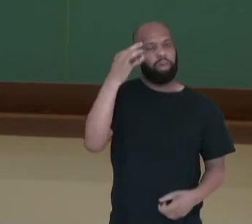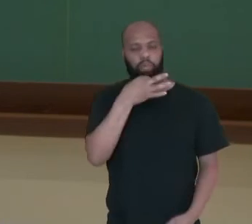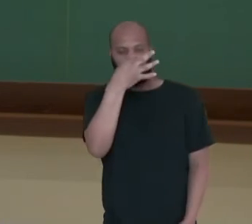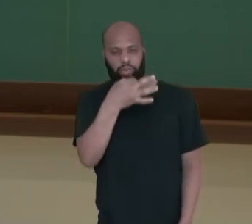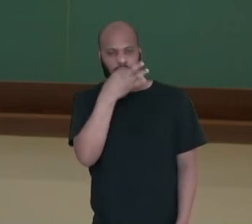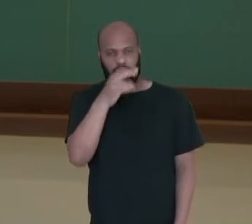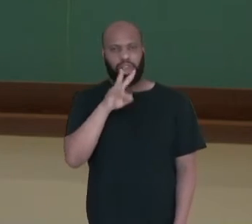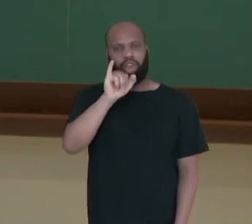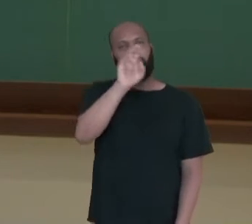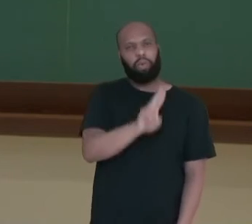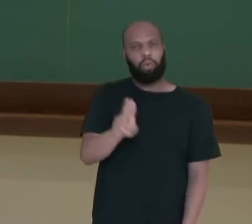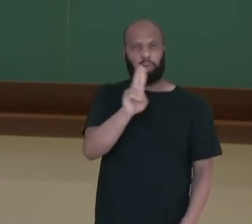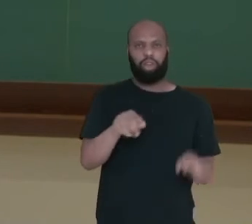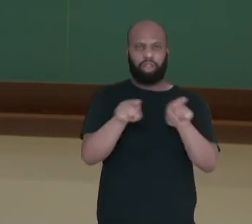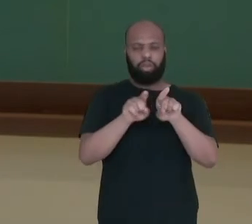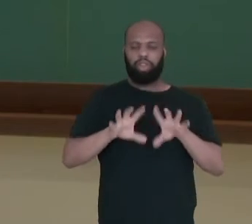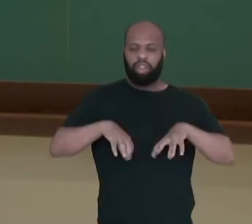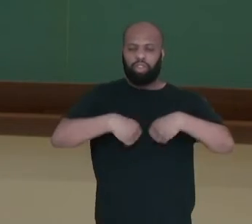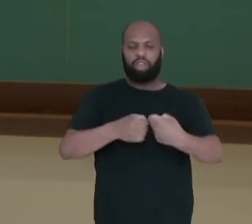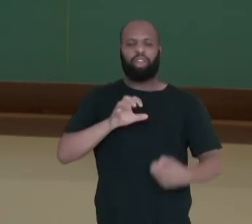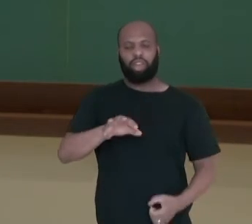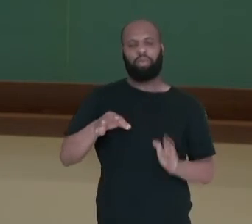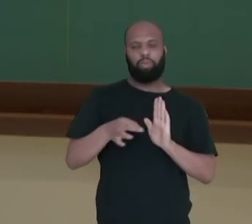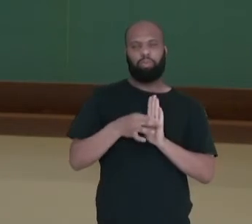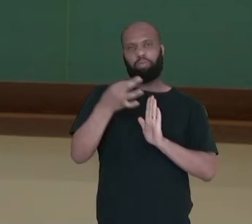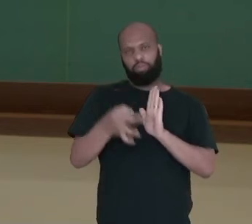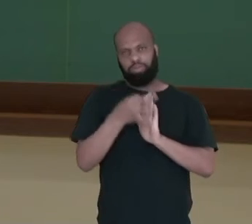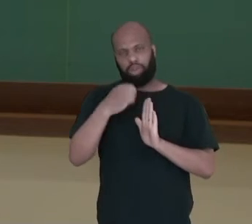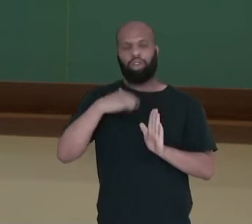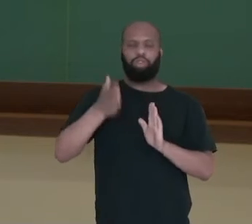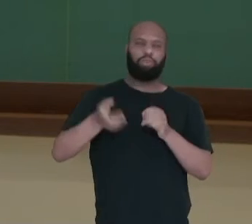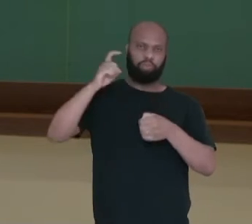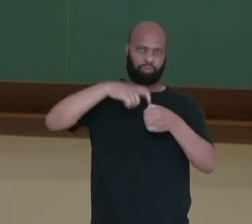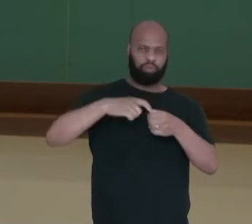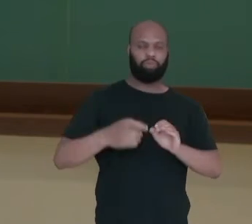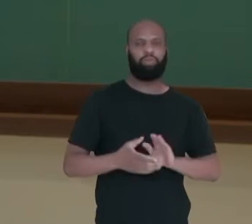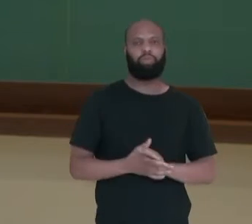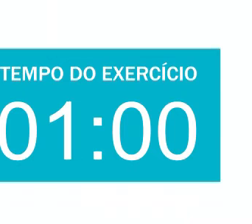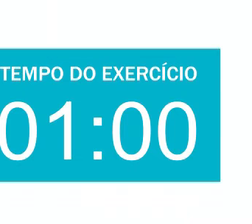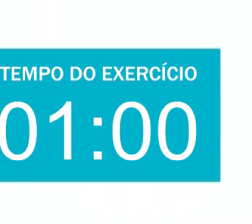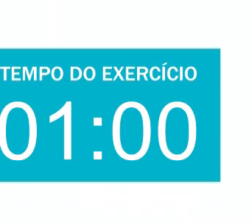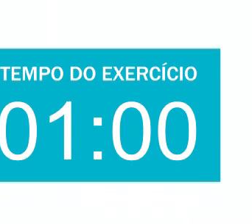que vocês vão utilizar para defender essa ideia e a gente já retorna.